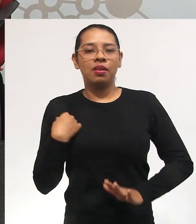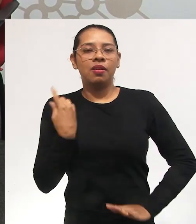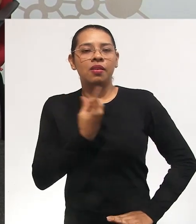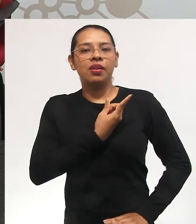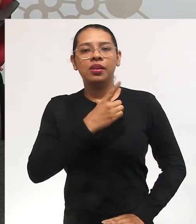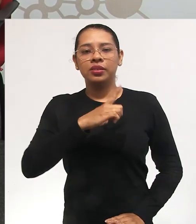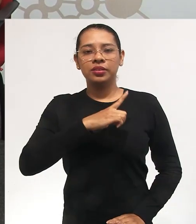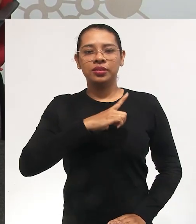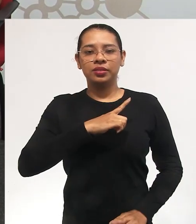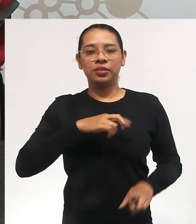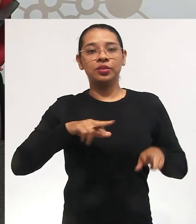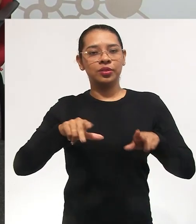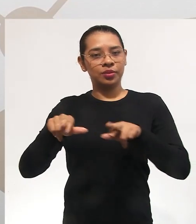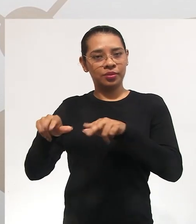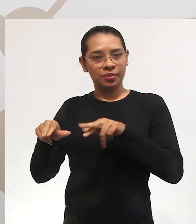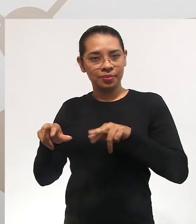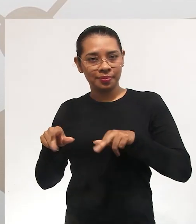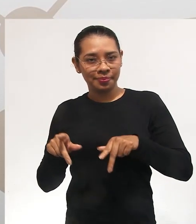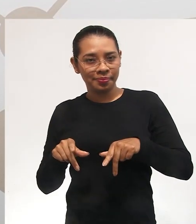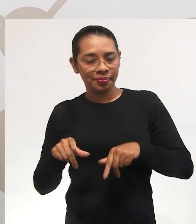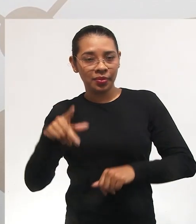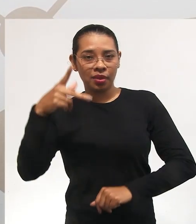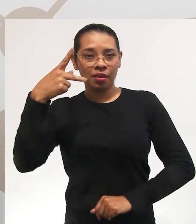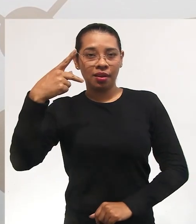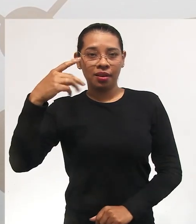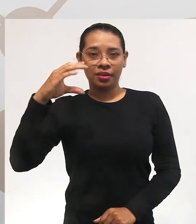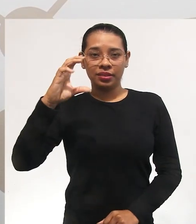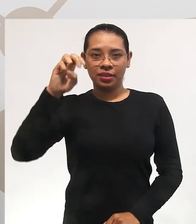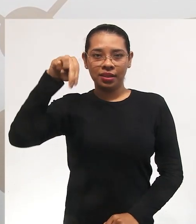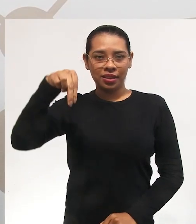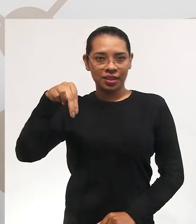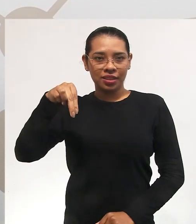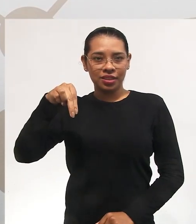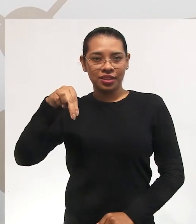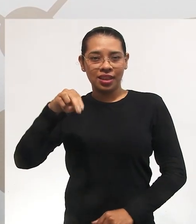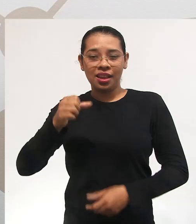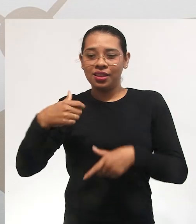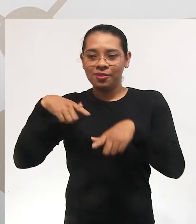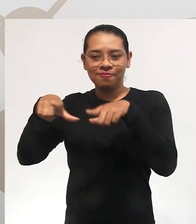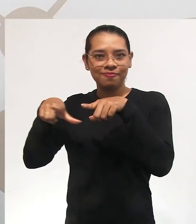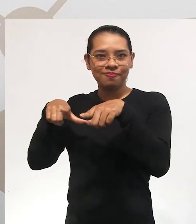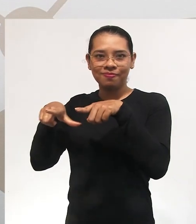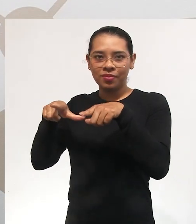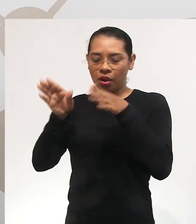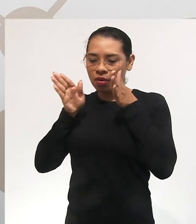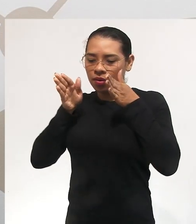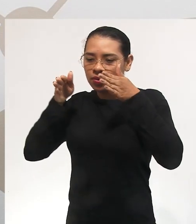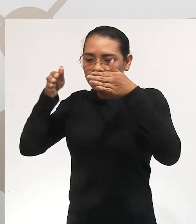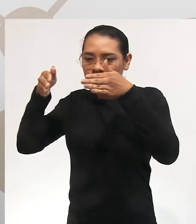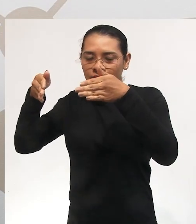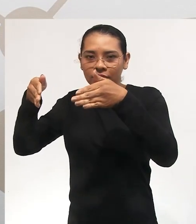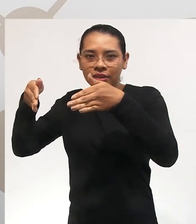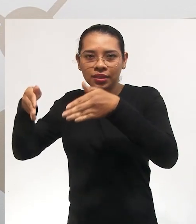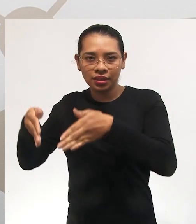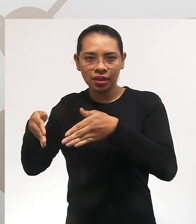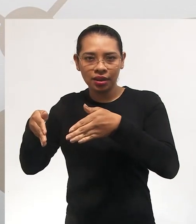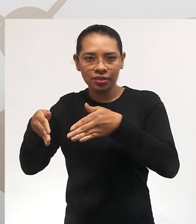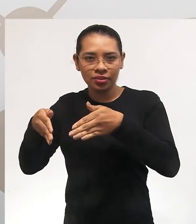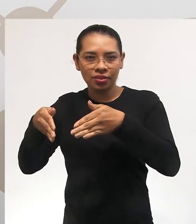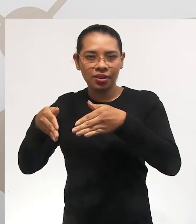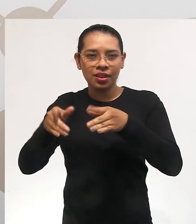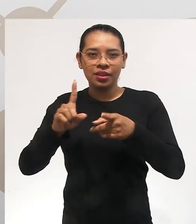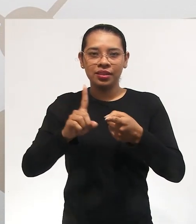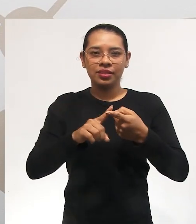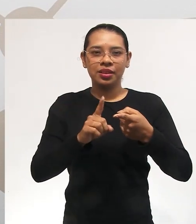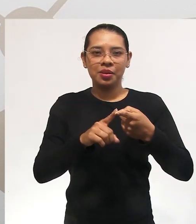Exatamente. E nós temos também um outro diferencial: o PCN ele não trabalhou em área de conhecimento, ele trazia o